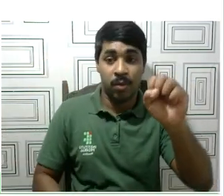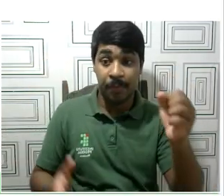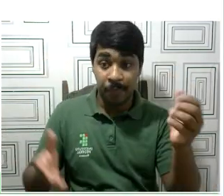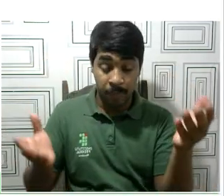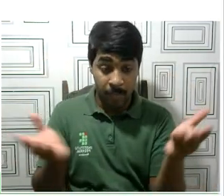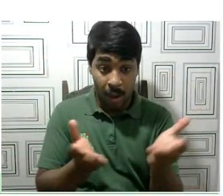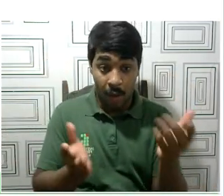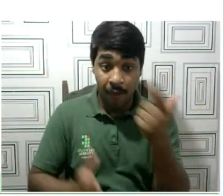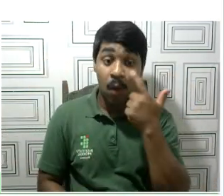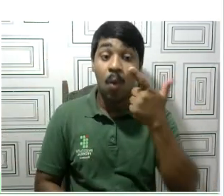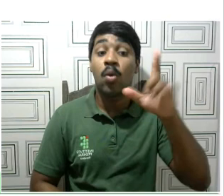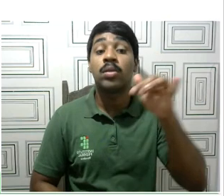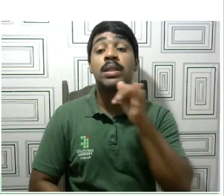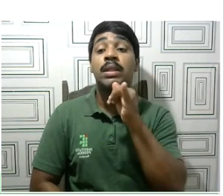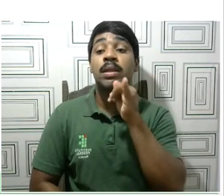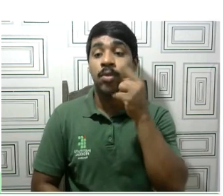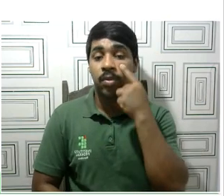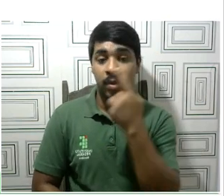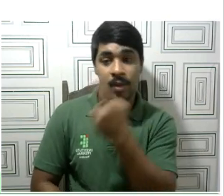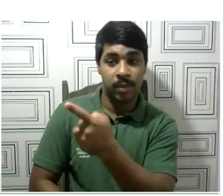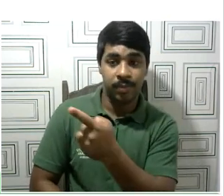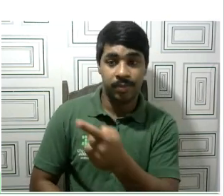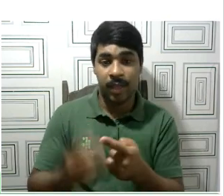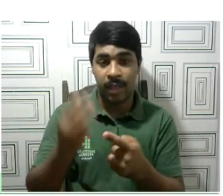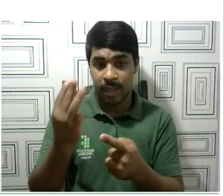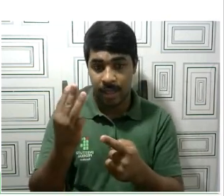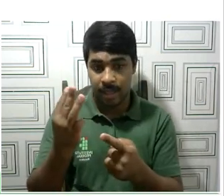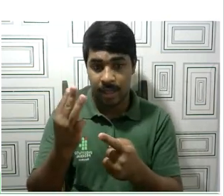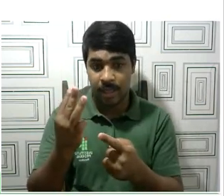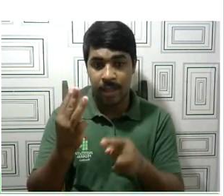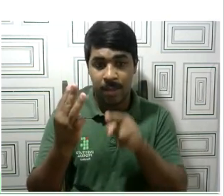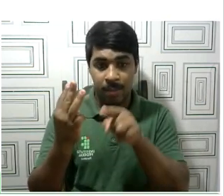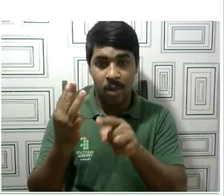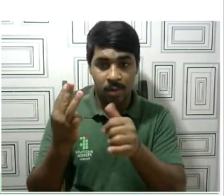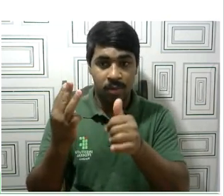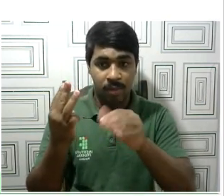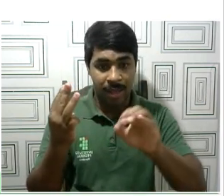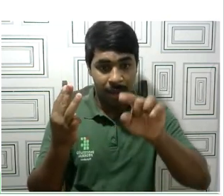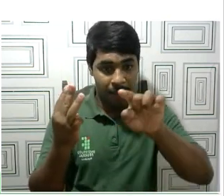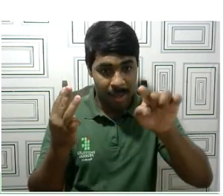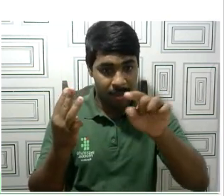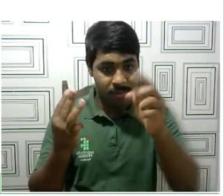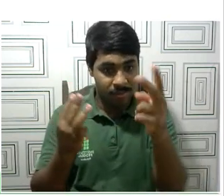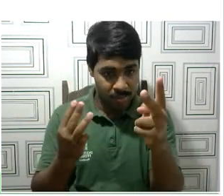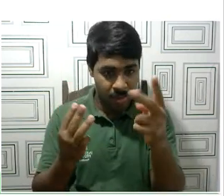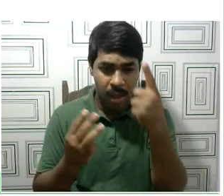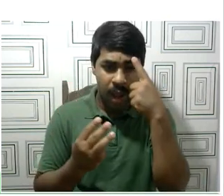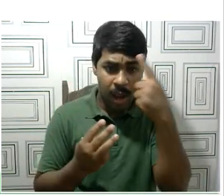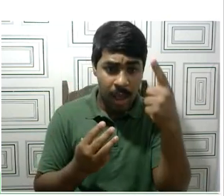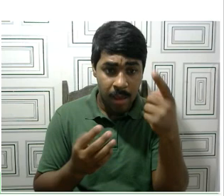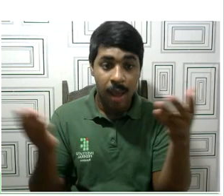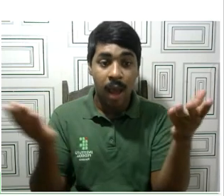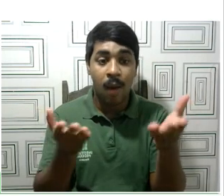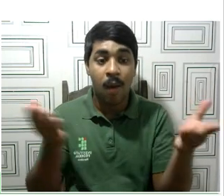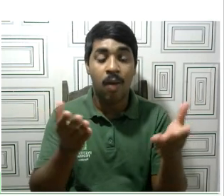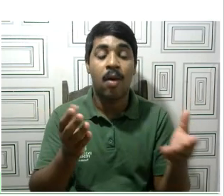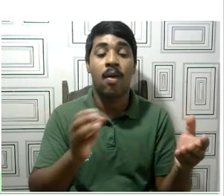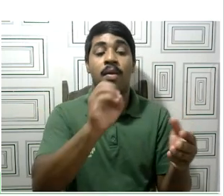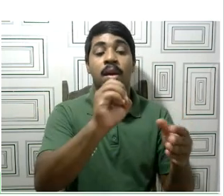quantos 0 tem na frente do número. Número 3 aqui, tá? Então vai ficar, tem 2 0, né? 0,